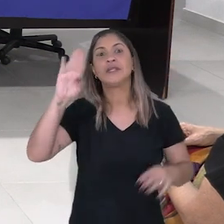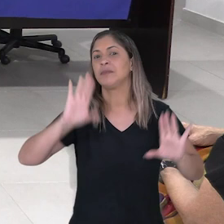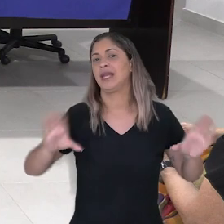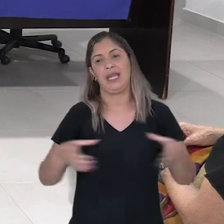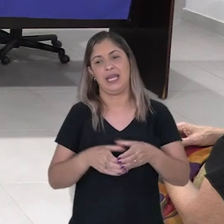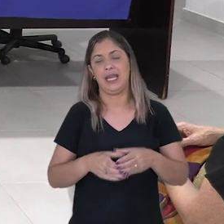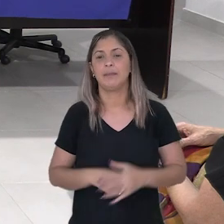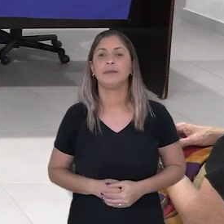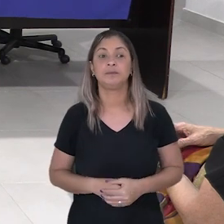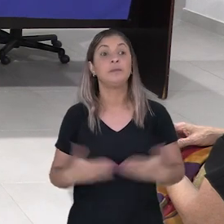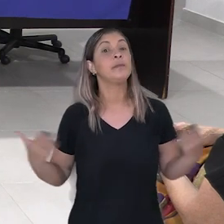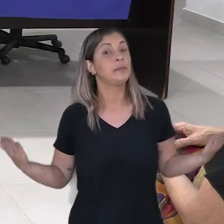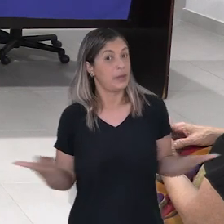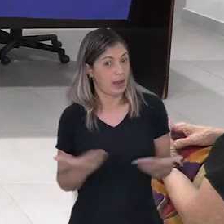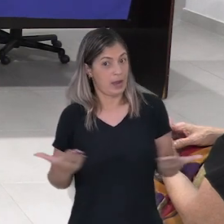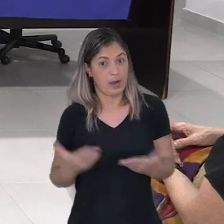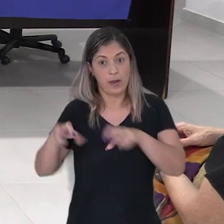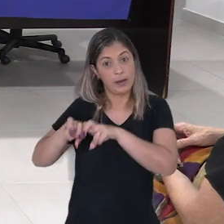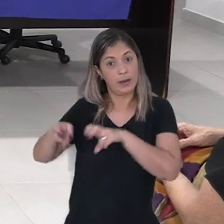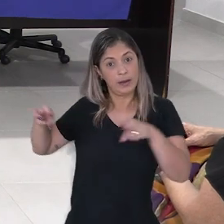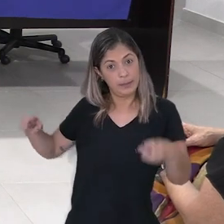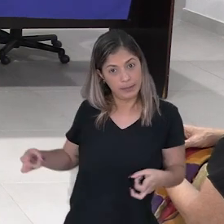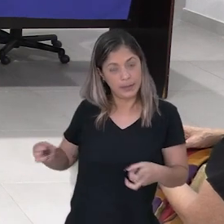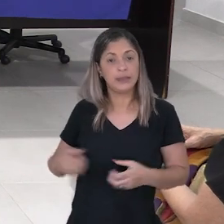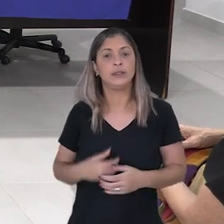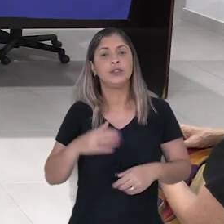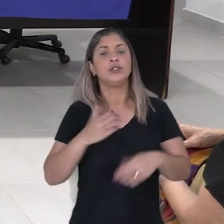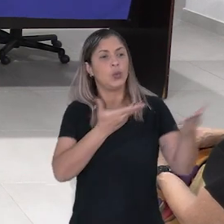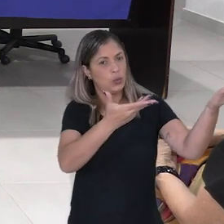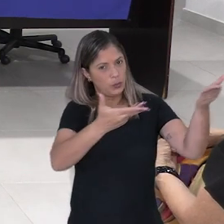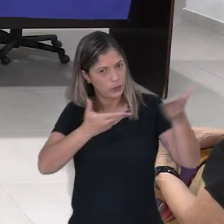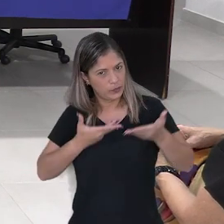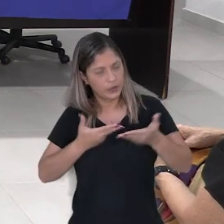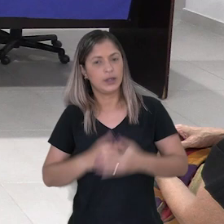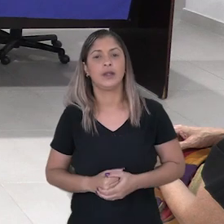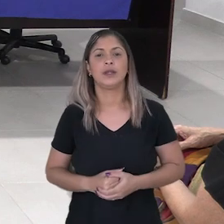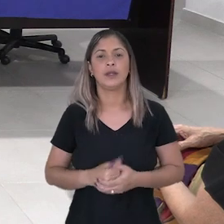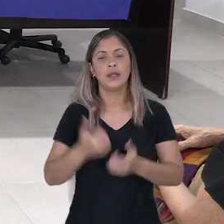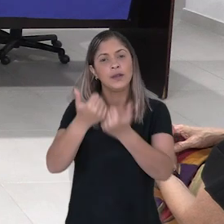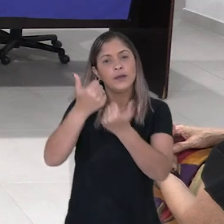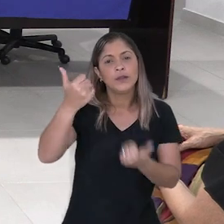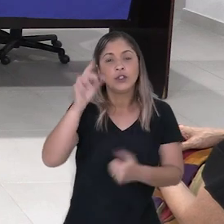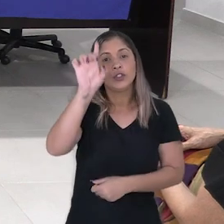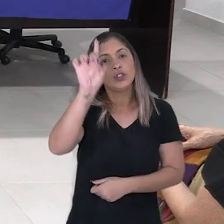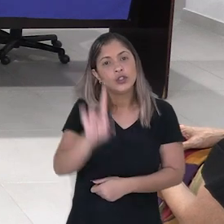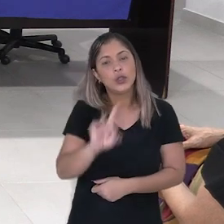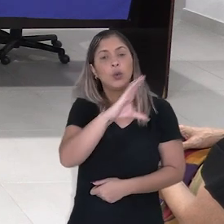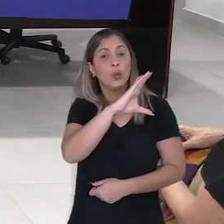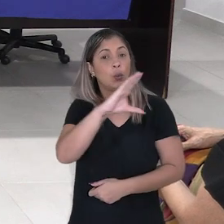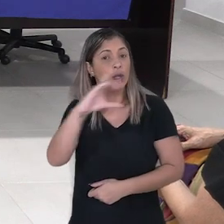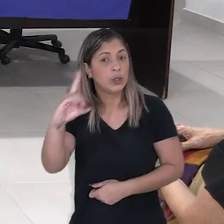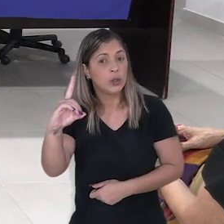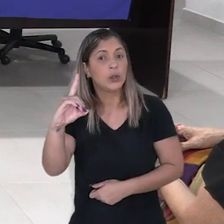equipe. Vamos compor agora a mesa. Eu gostaria de chamar o vice-diretor e